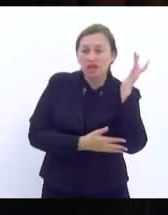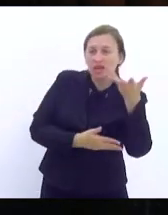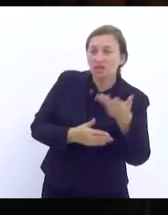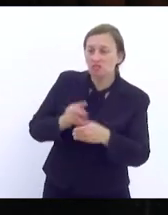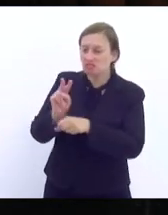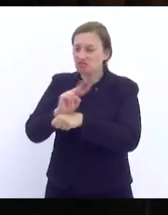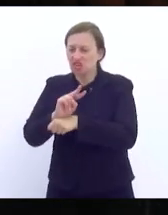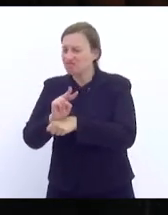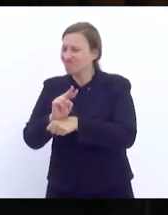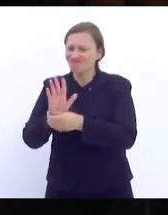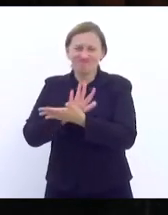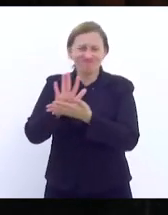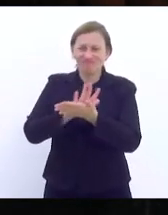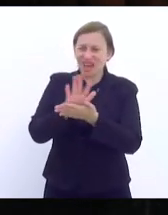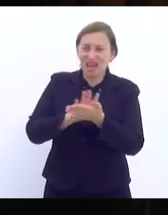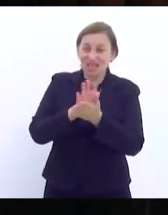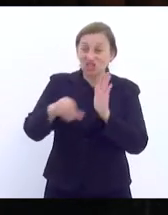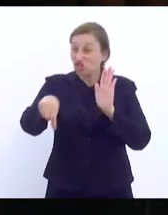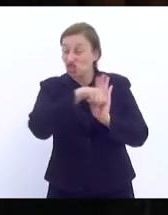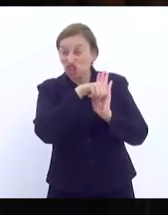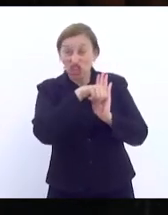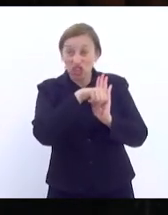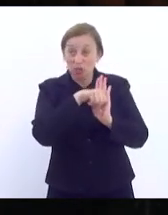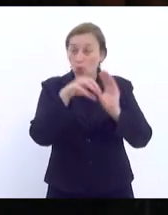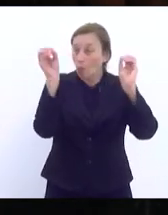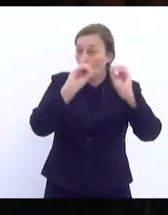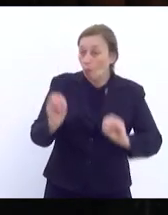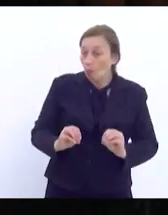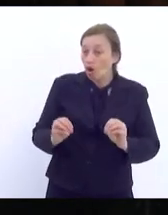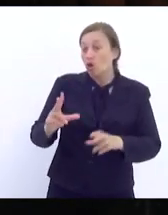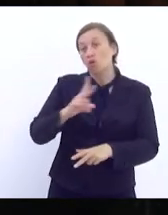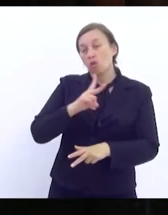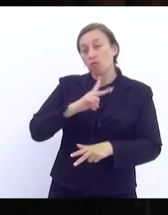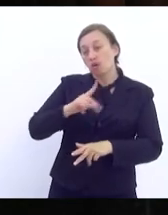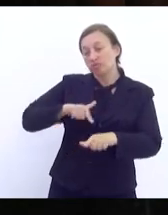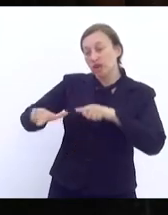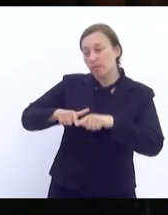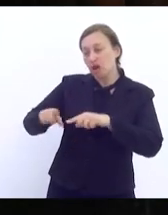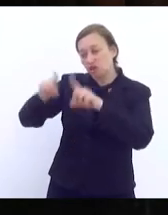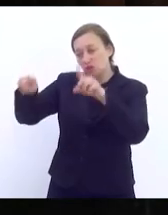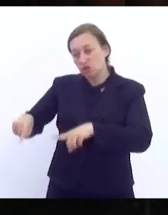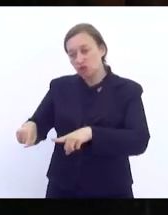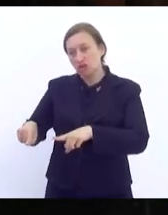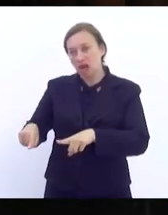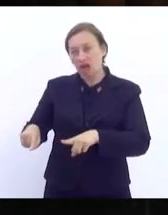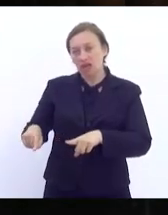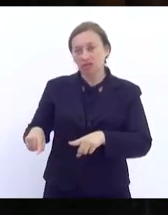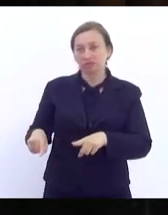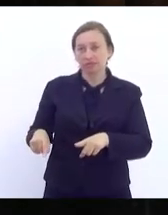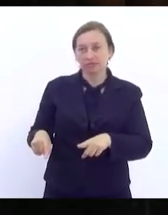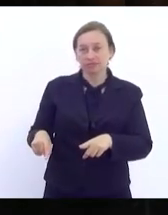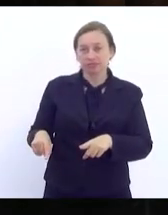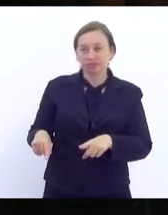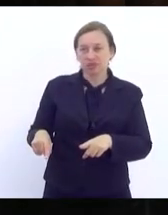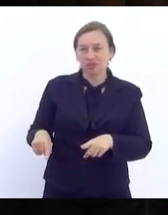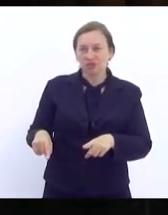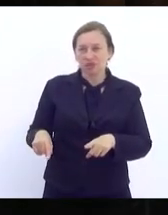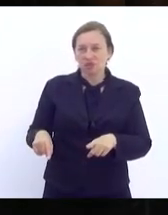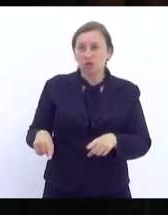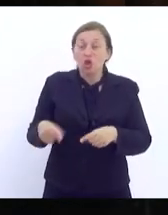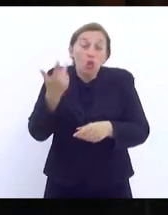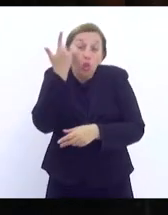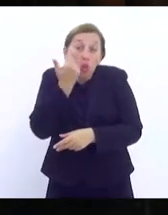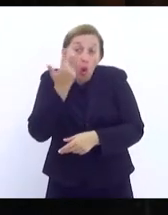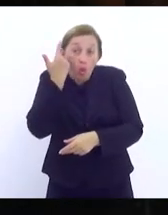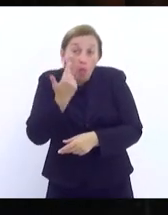não fiscaliza nem o seu trabalho dos seus colaboradores Por um simples alfandegamento que seria algo absolutamente natural